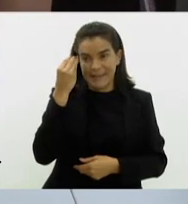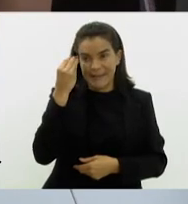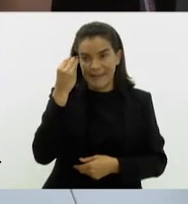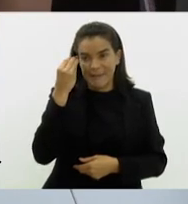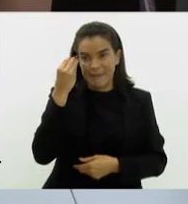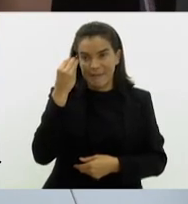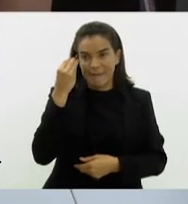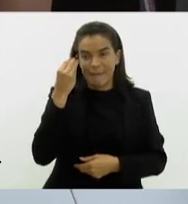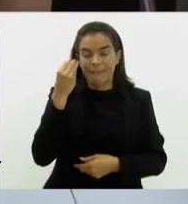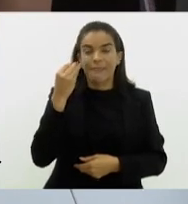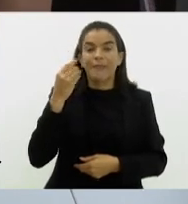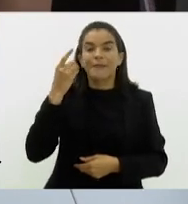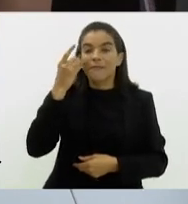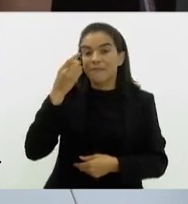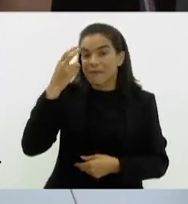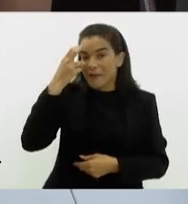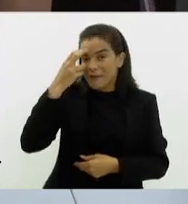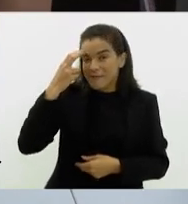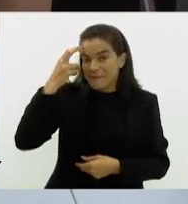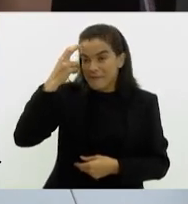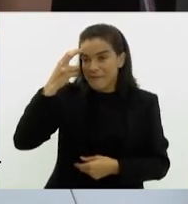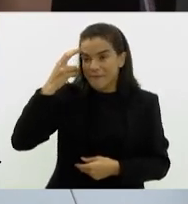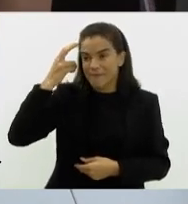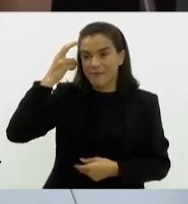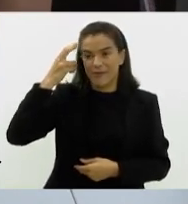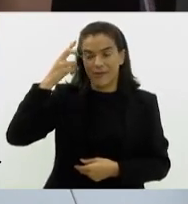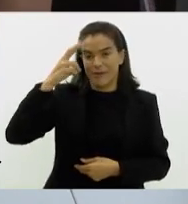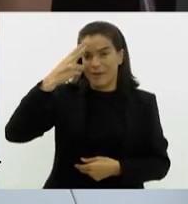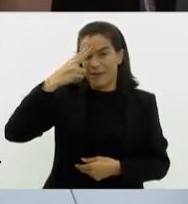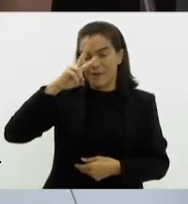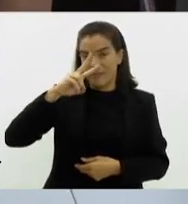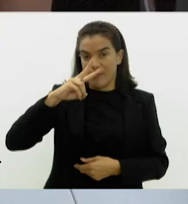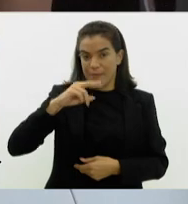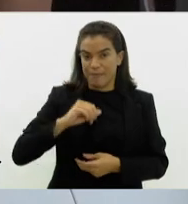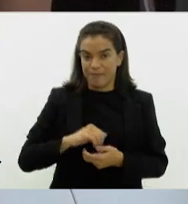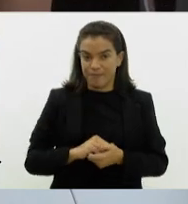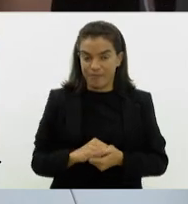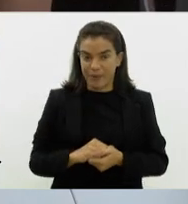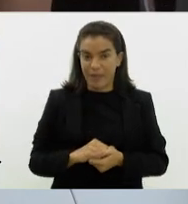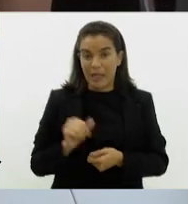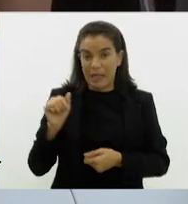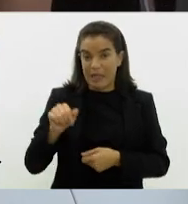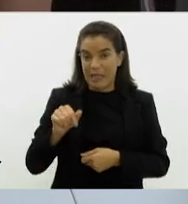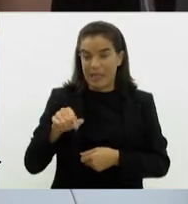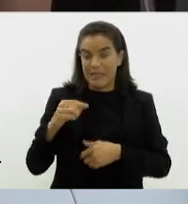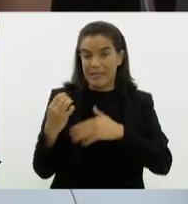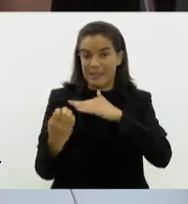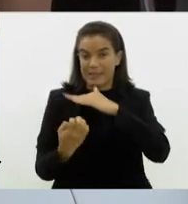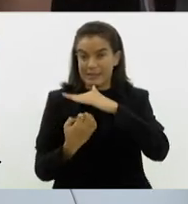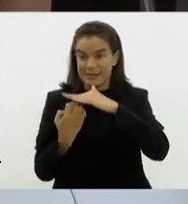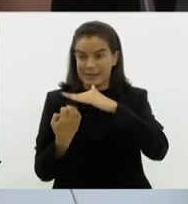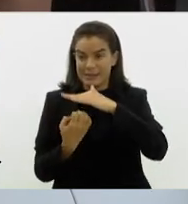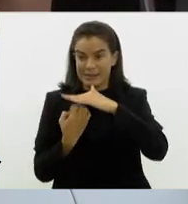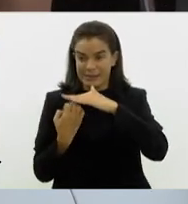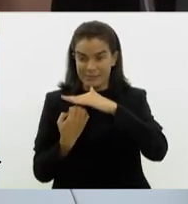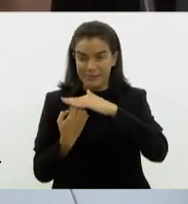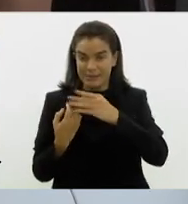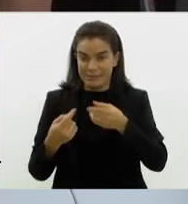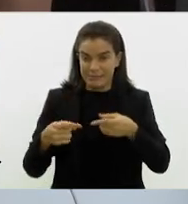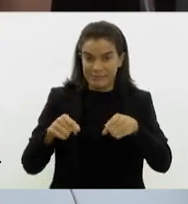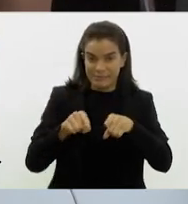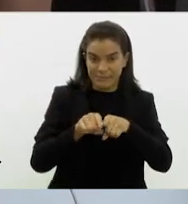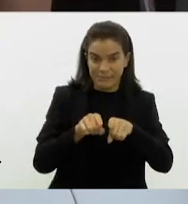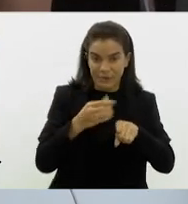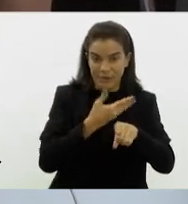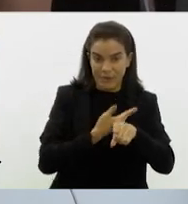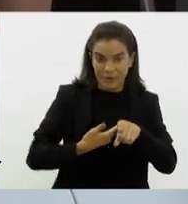para isso. A Verônica lembrou isso muito bem. A indigitada empresa, que tem aí a parceria com o